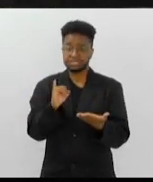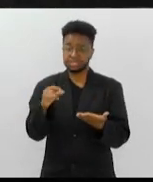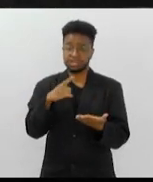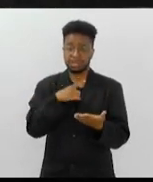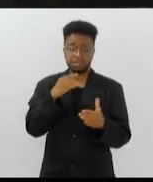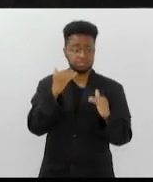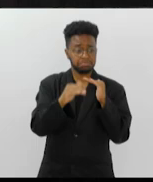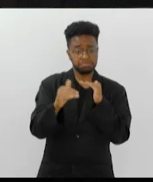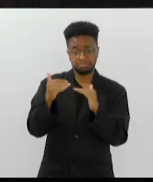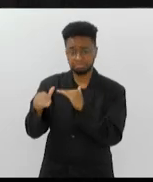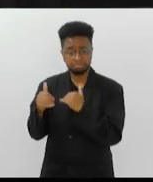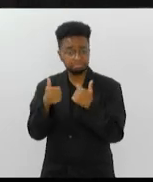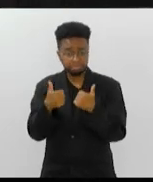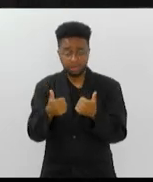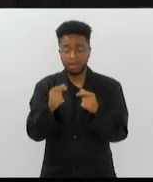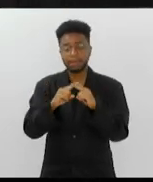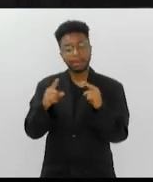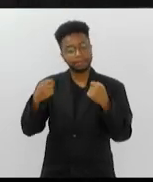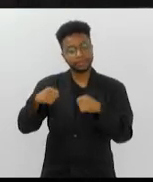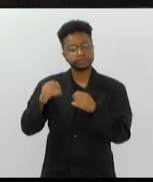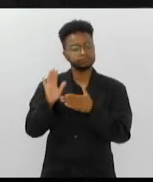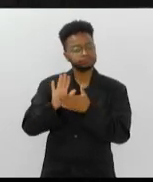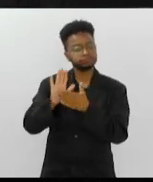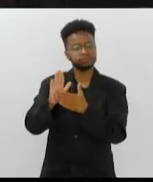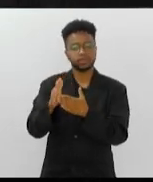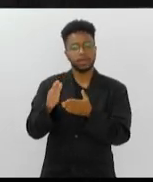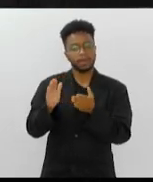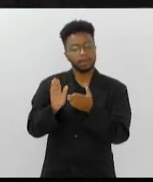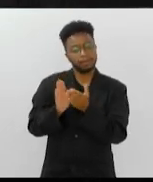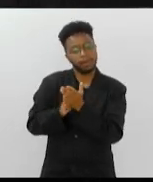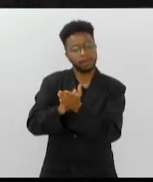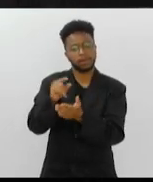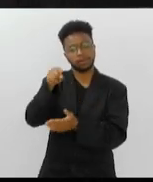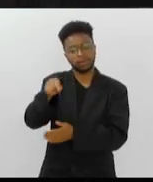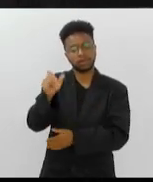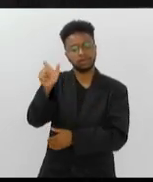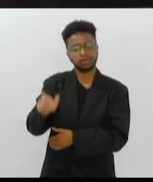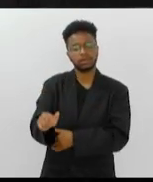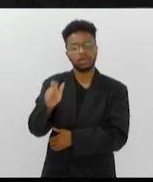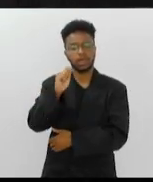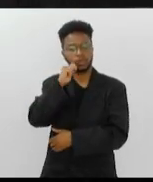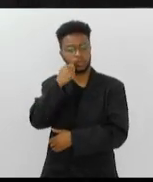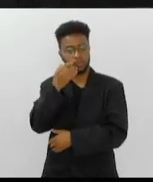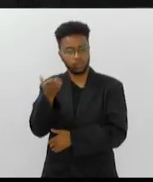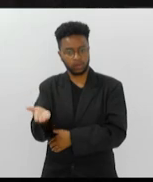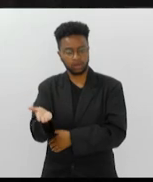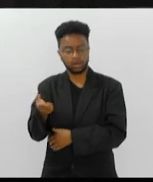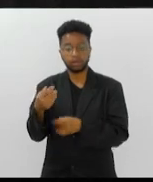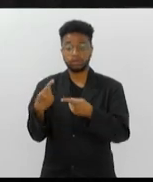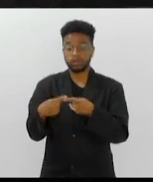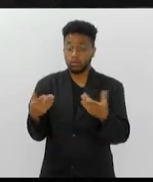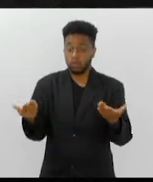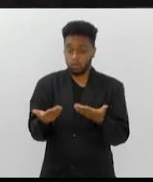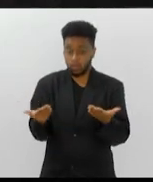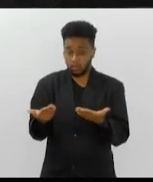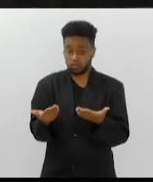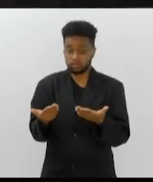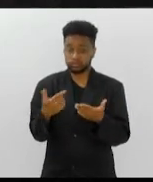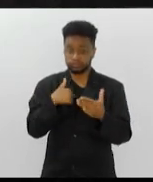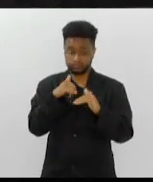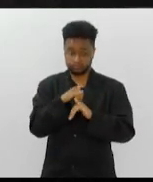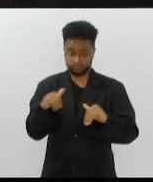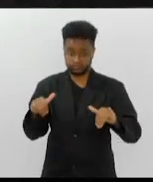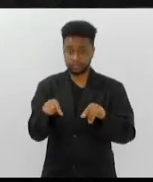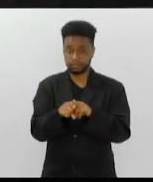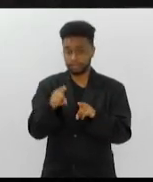não, a gente tem que tirar o chapéu para o Eduardo Paes. Eu quero, hoje, inclusive, eu disse essa semana,